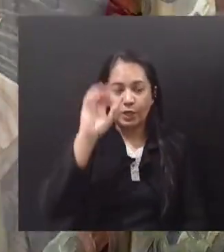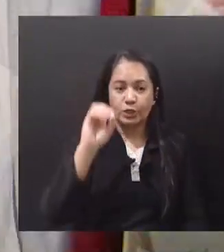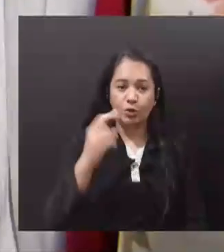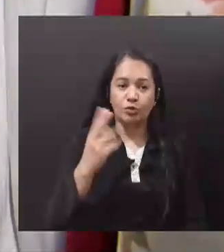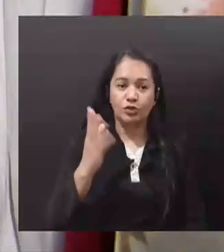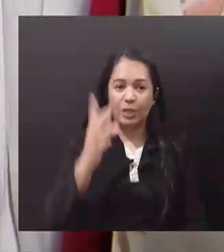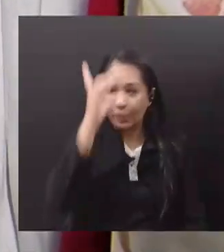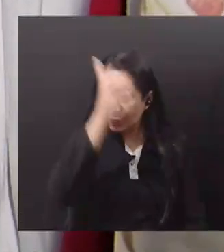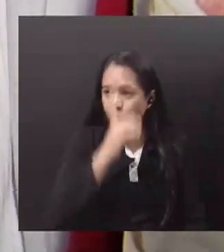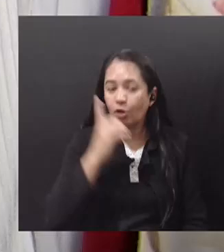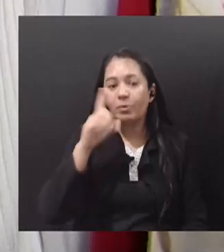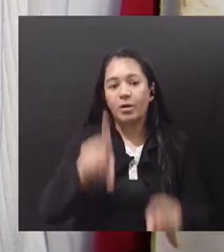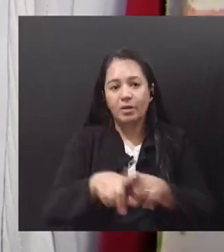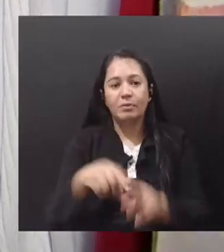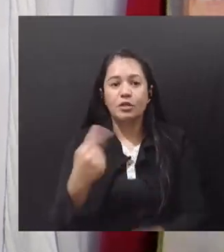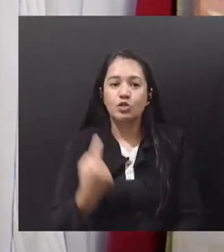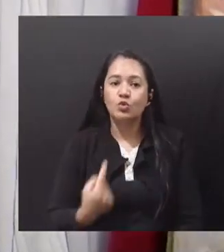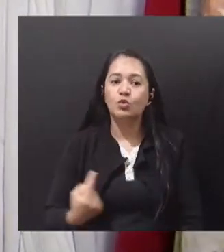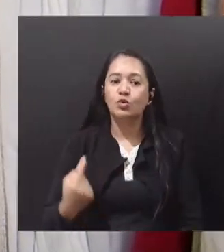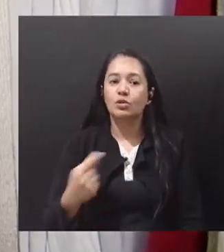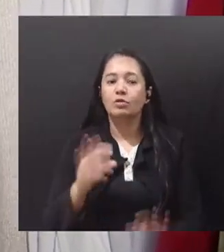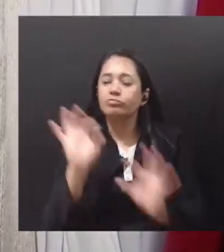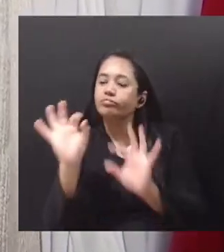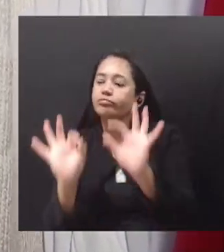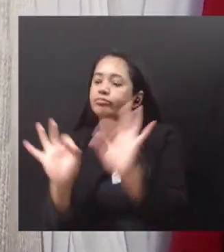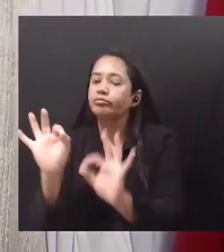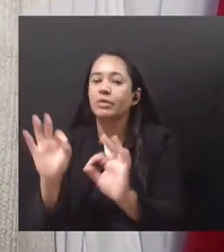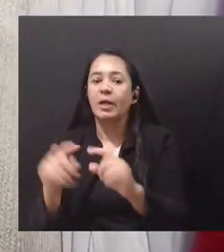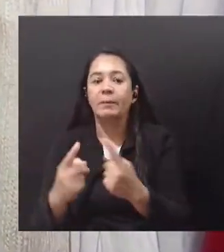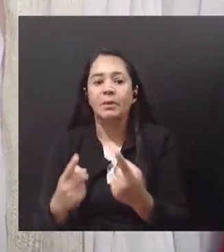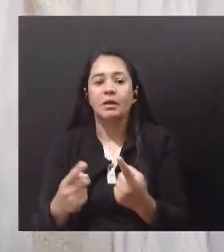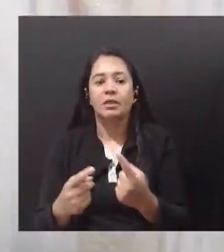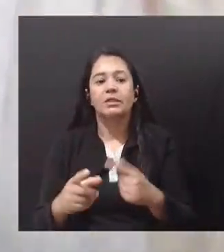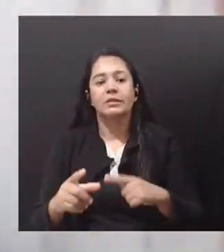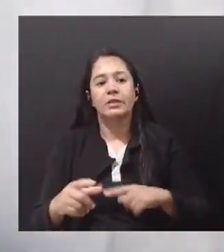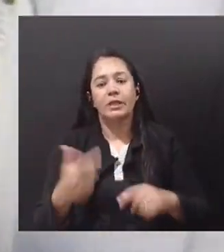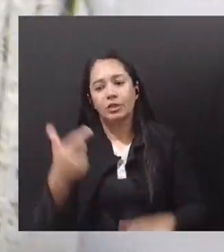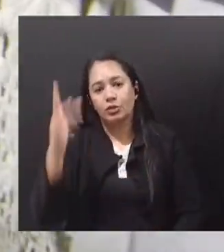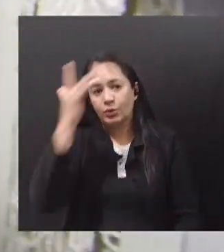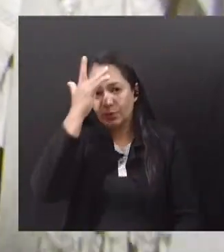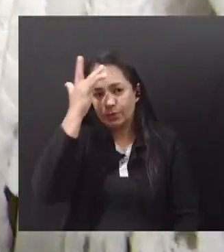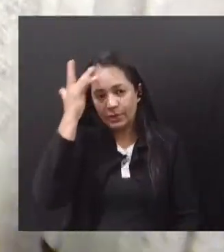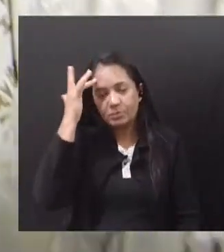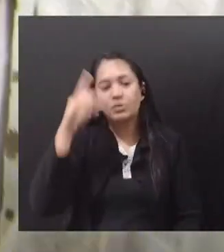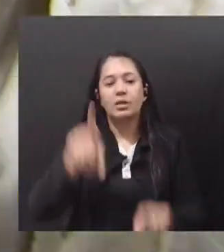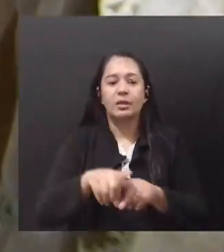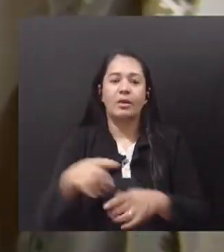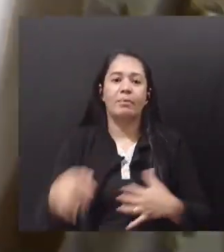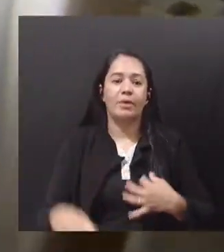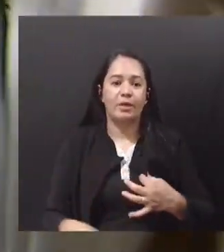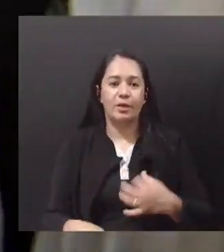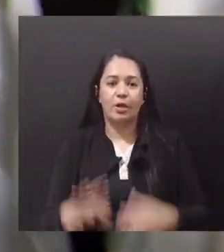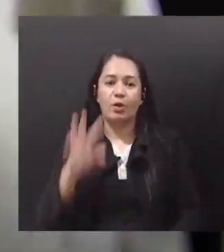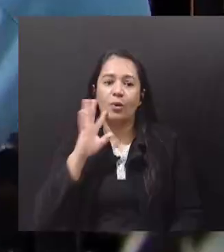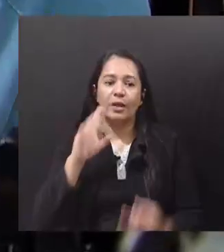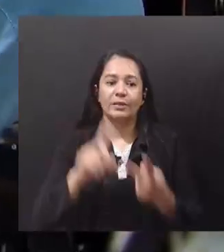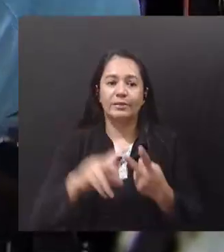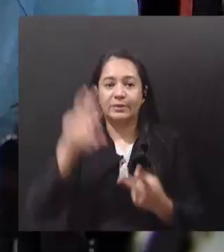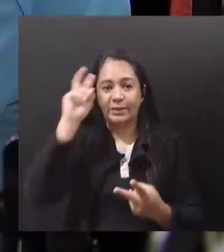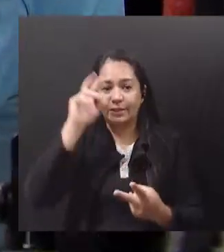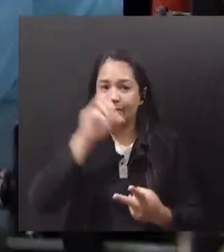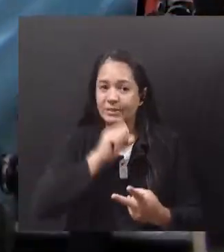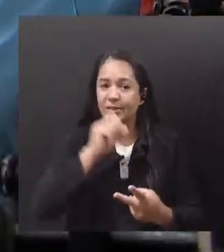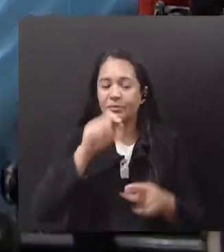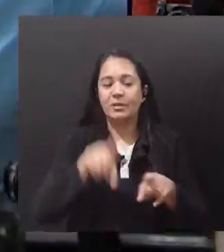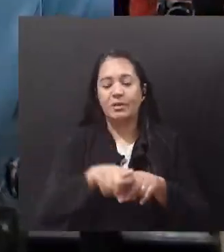domingo, sozinha, aqui dá uma organizada, mas se não, tem as meninas que são voluntárias quarta, quinta e sábado, que fazem essa